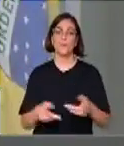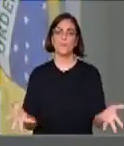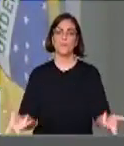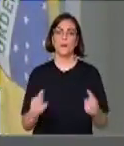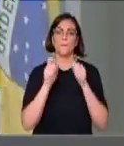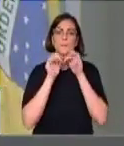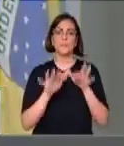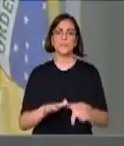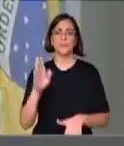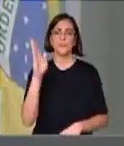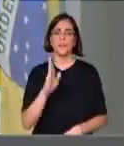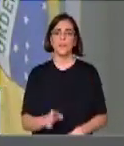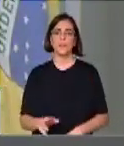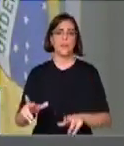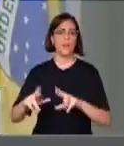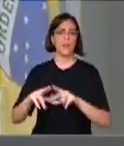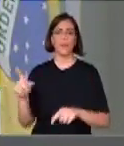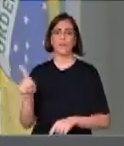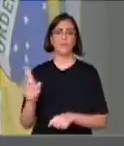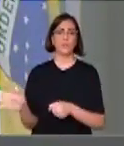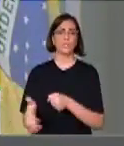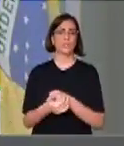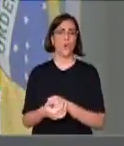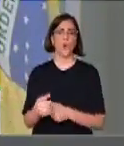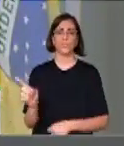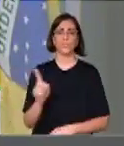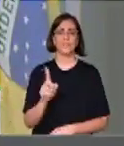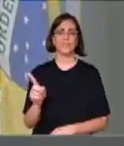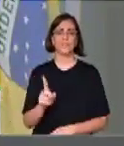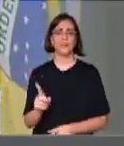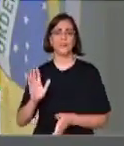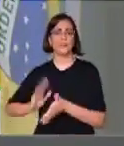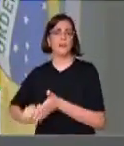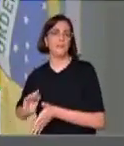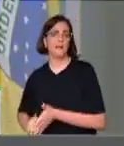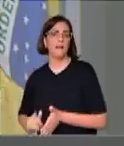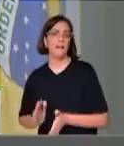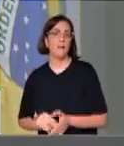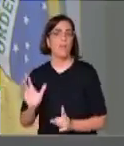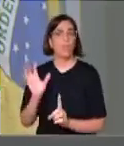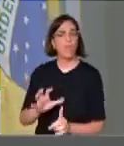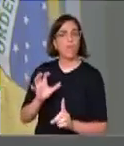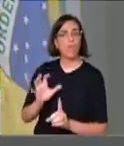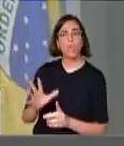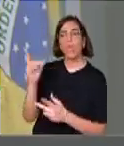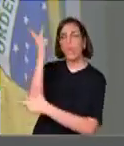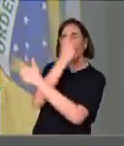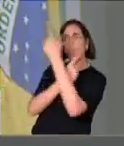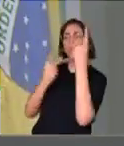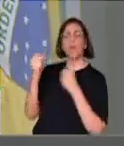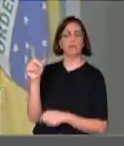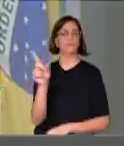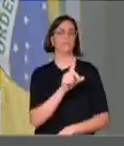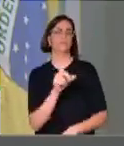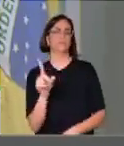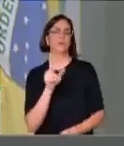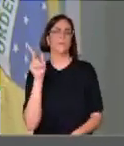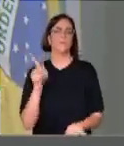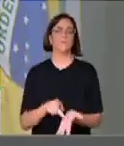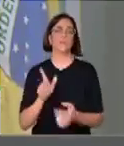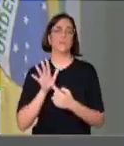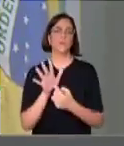brasileiro, que não maquia informação, não aliena a população, é da verdade,